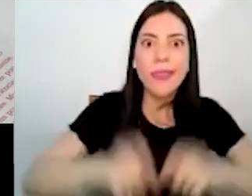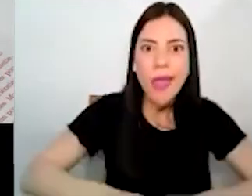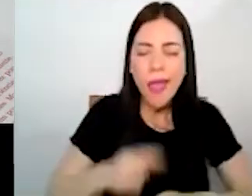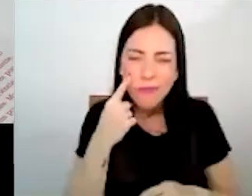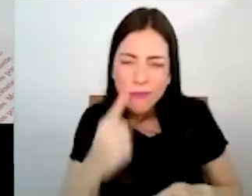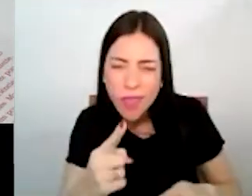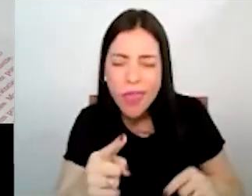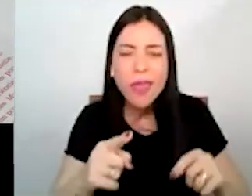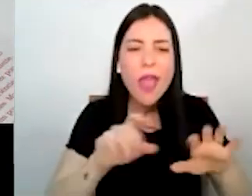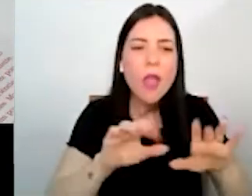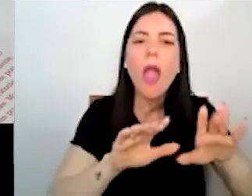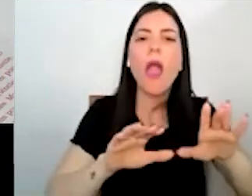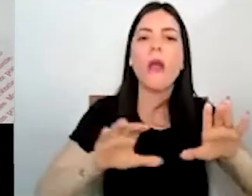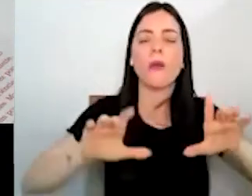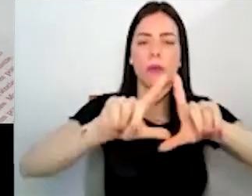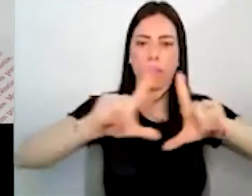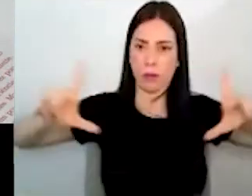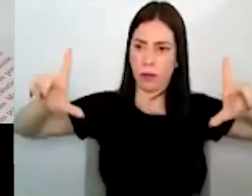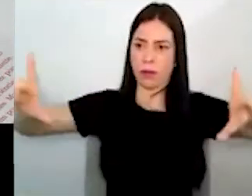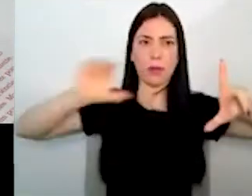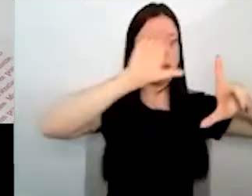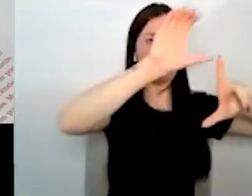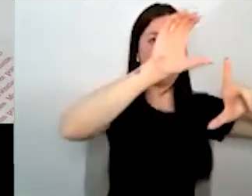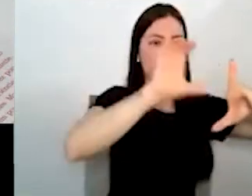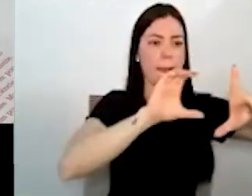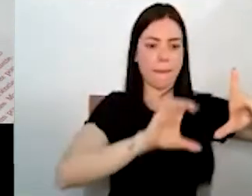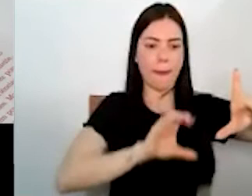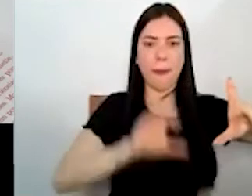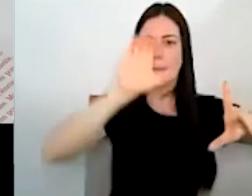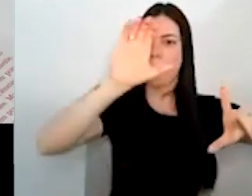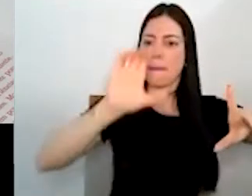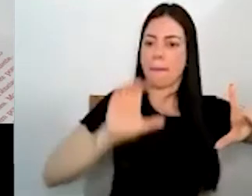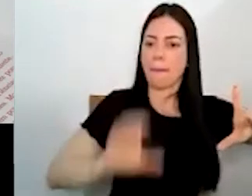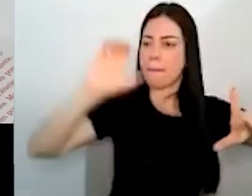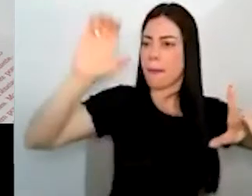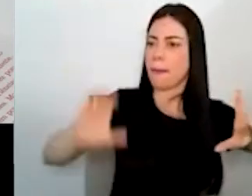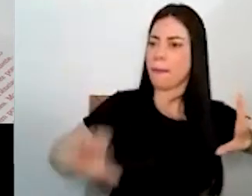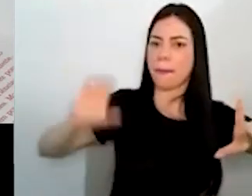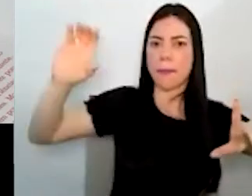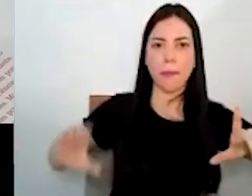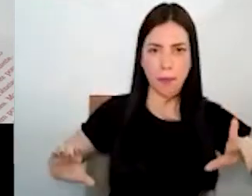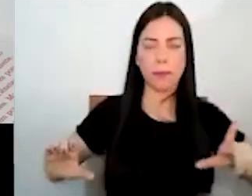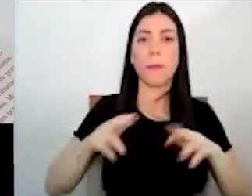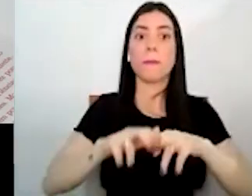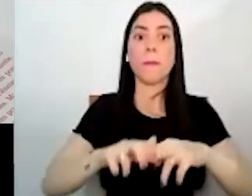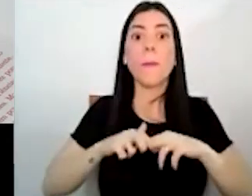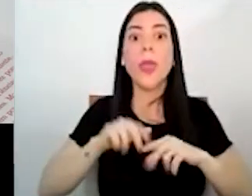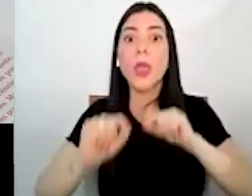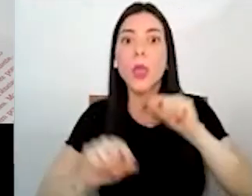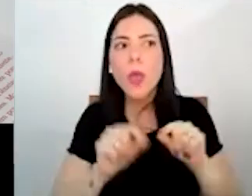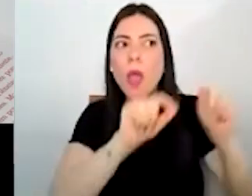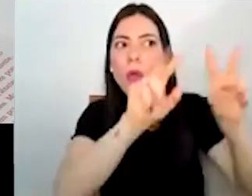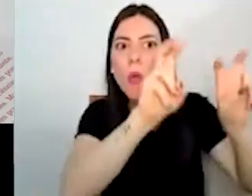que também existia a partir da convivência simultânea desses diferentes conteúdos nesse